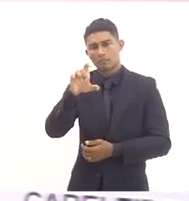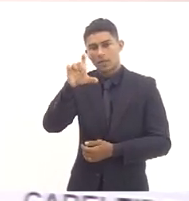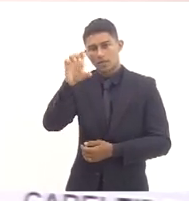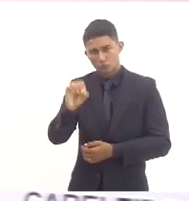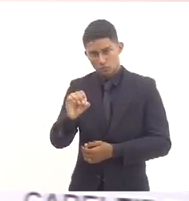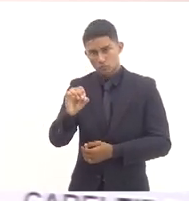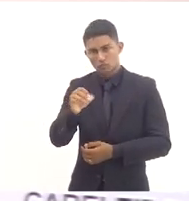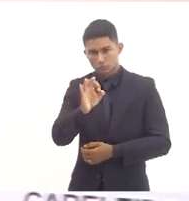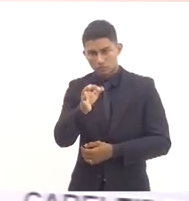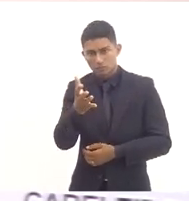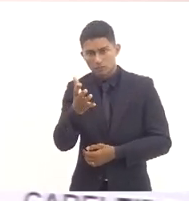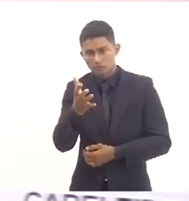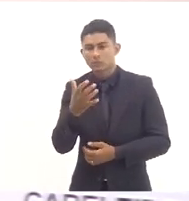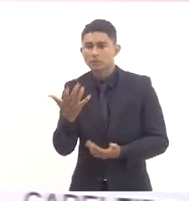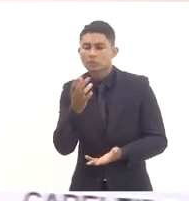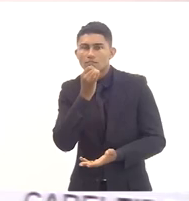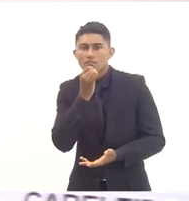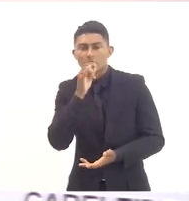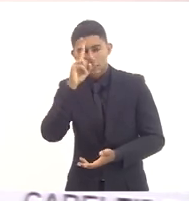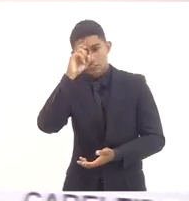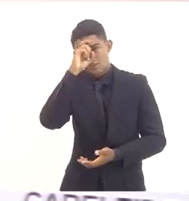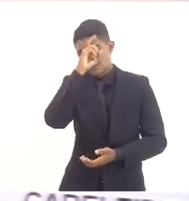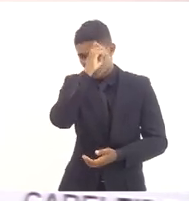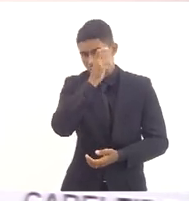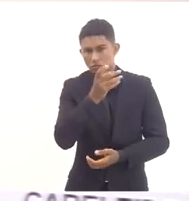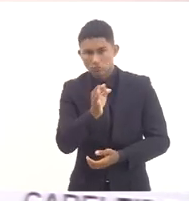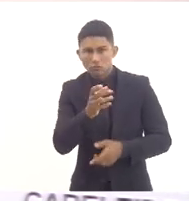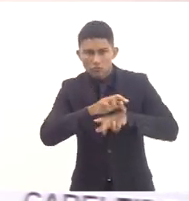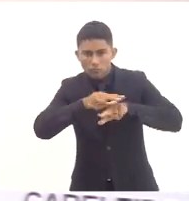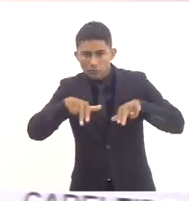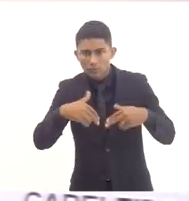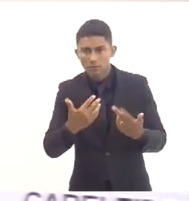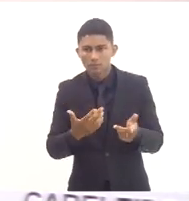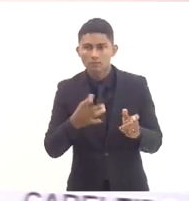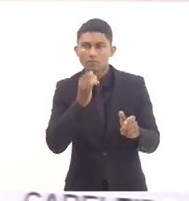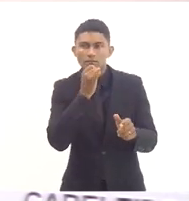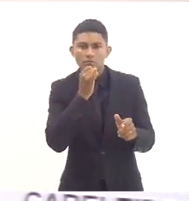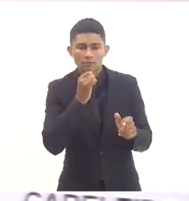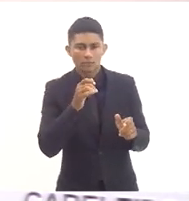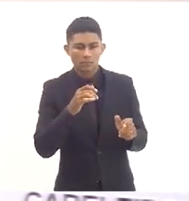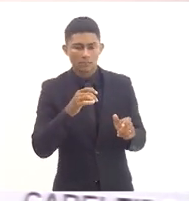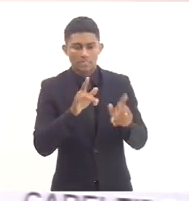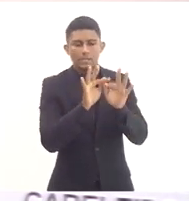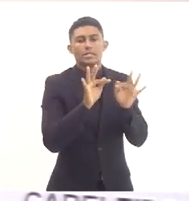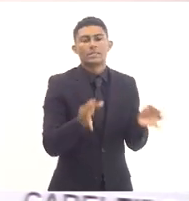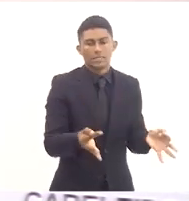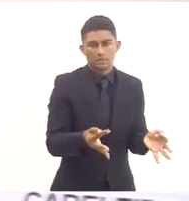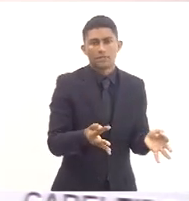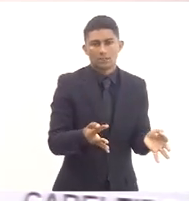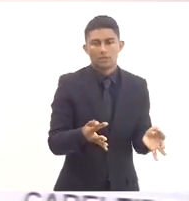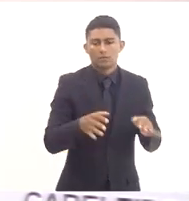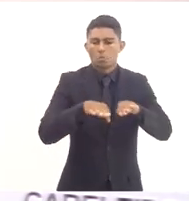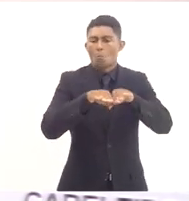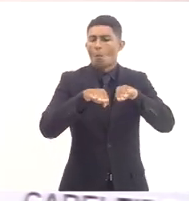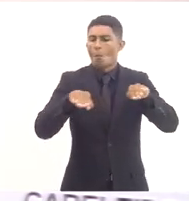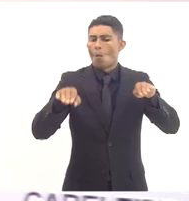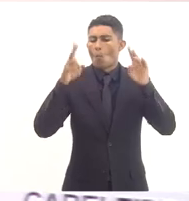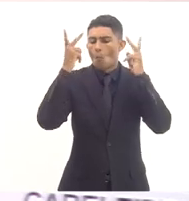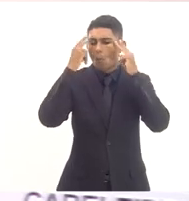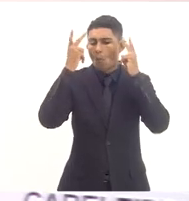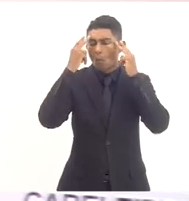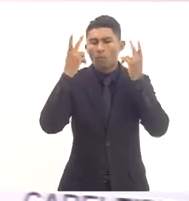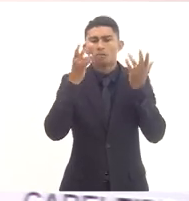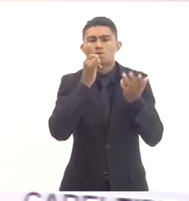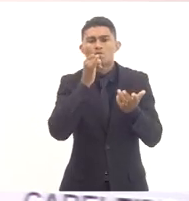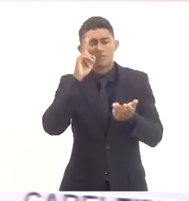uma coisa complexa é uma coisa com muitas dobras simples é Simplex sem dobras uma coisa Lisa só tem uma orientação